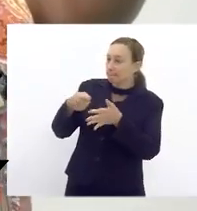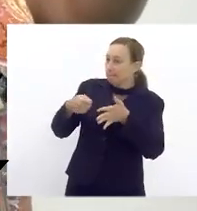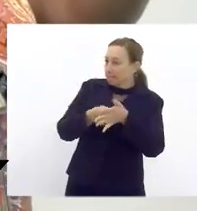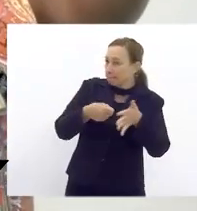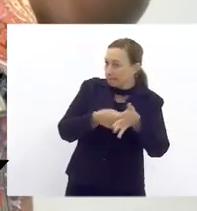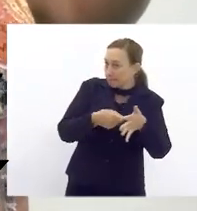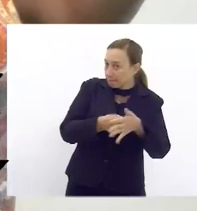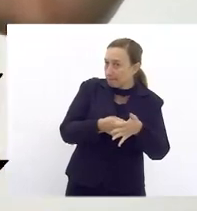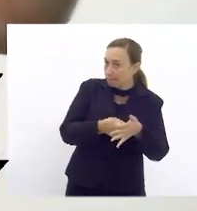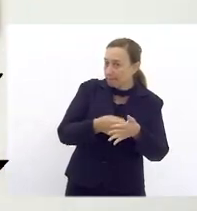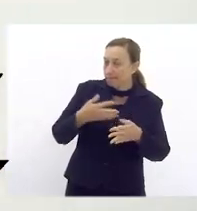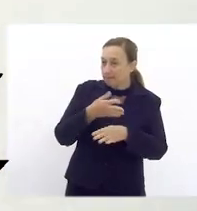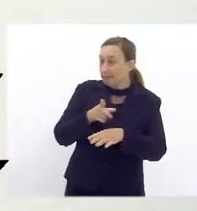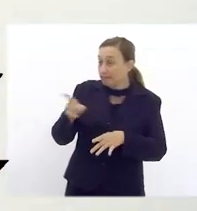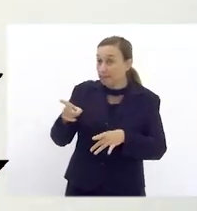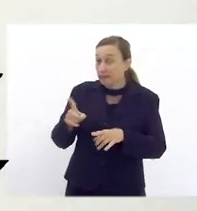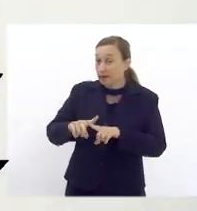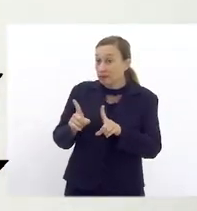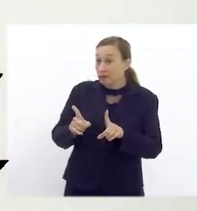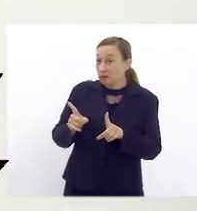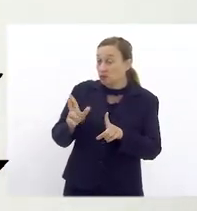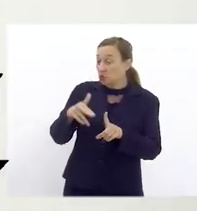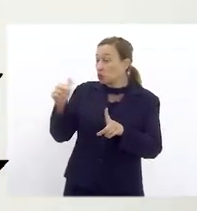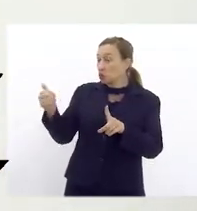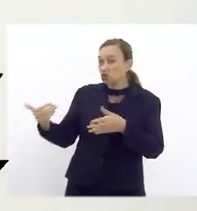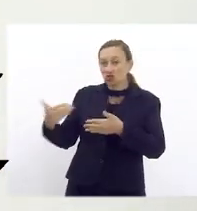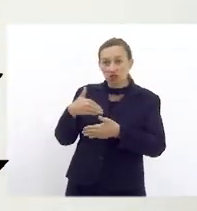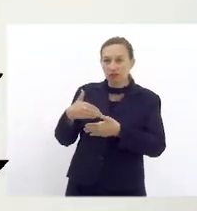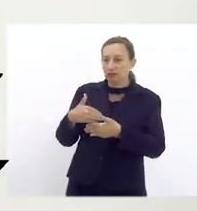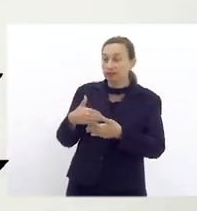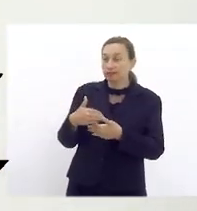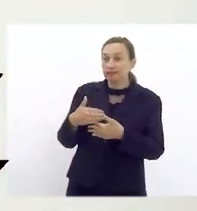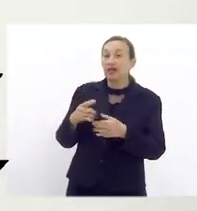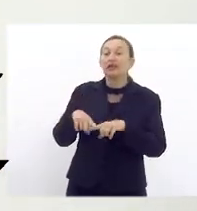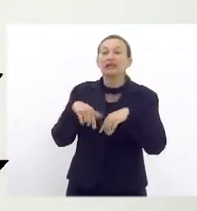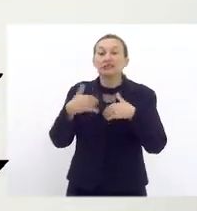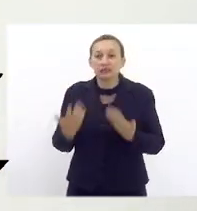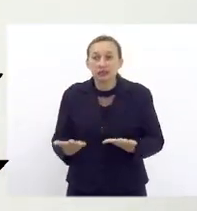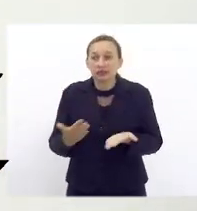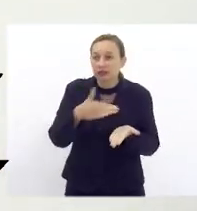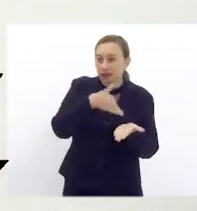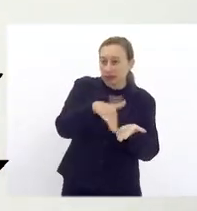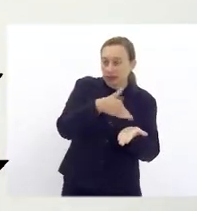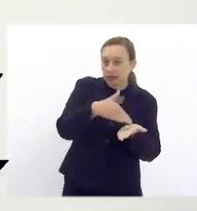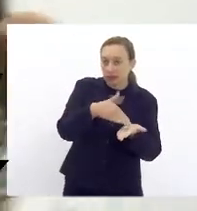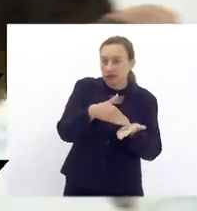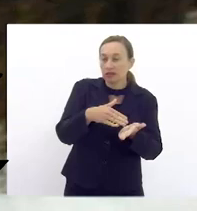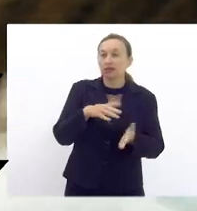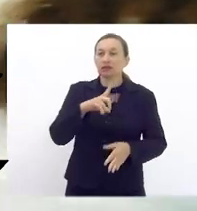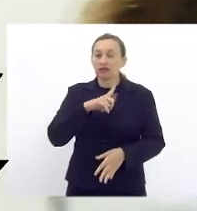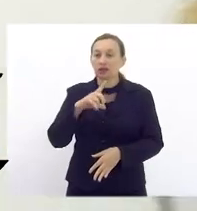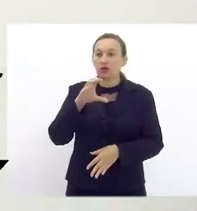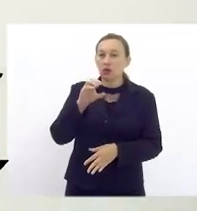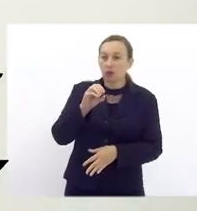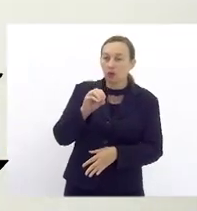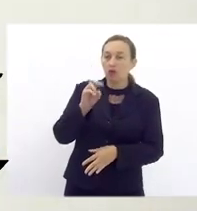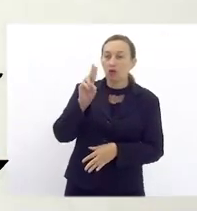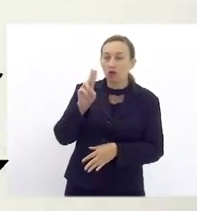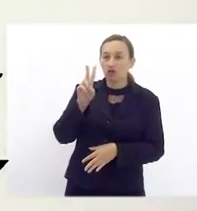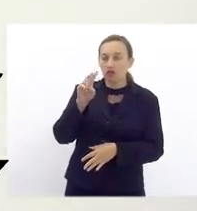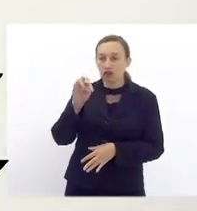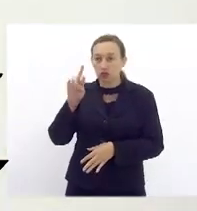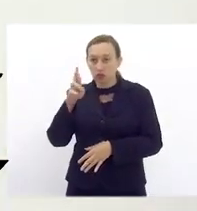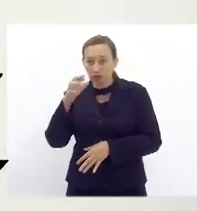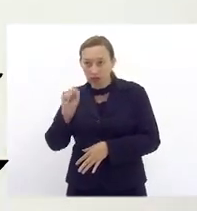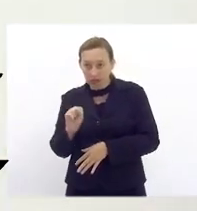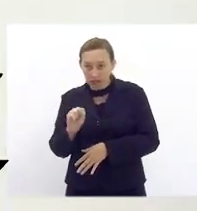chegavam a ela mas para mim não chegava então a secretaria ela tem uma ouvidoria e nessa ouvidoria no passado nós